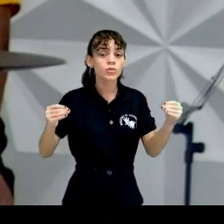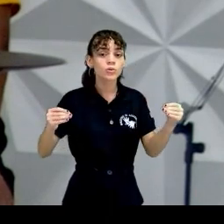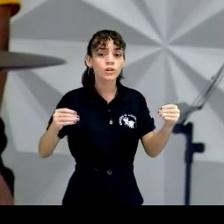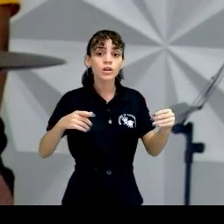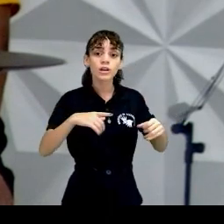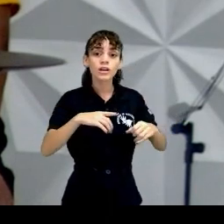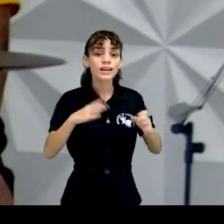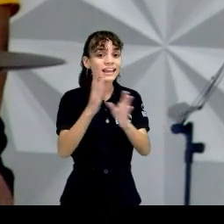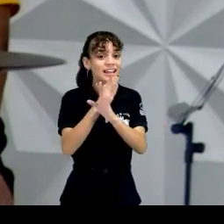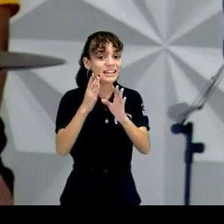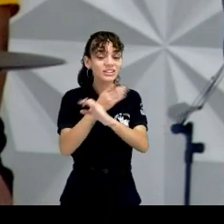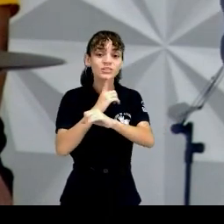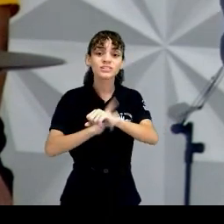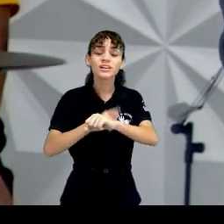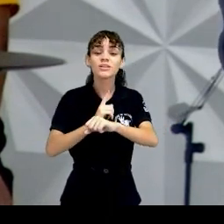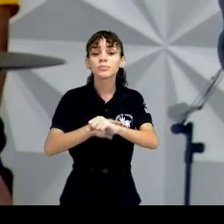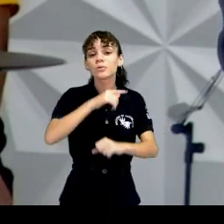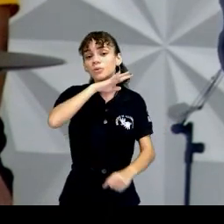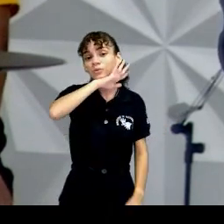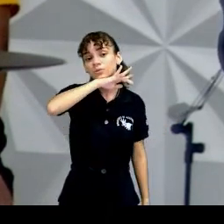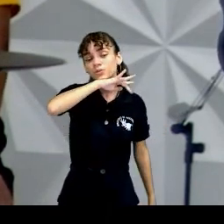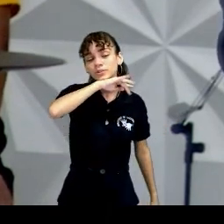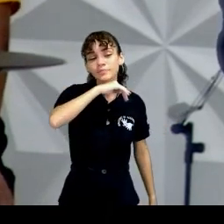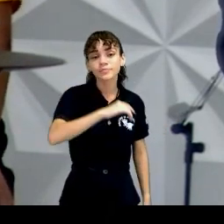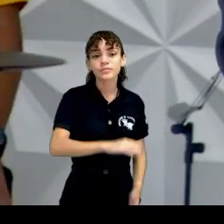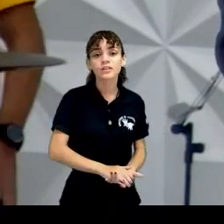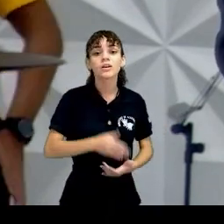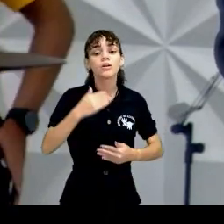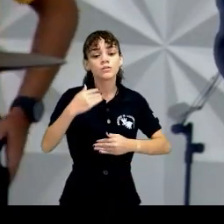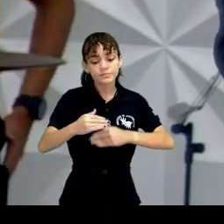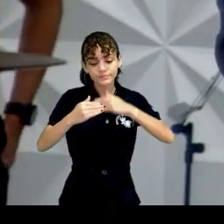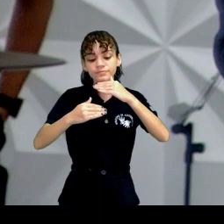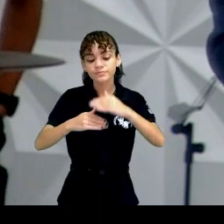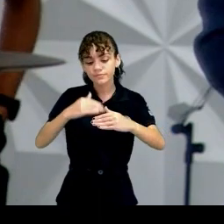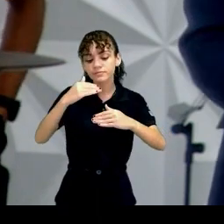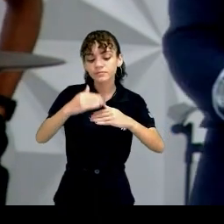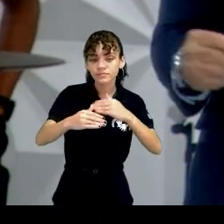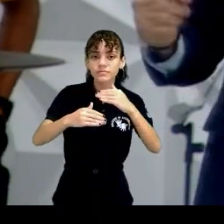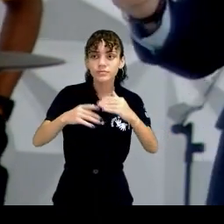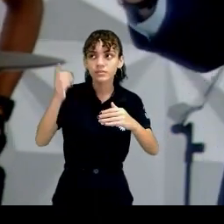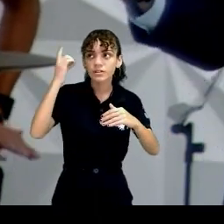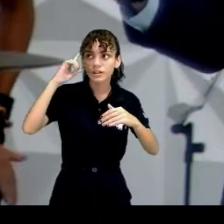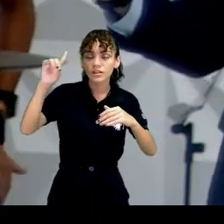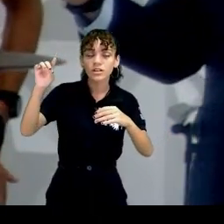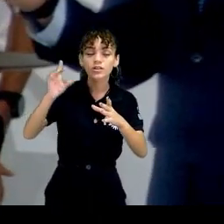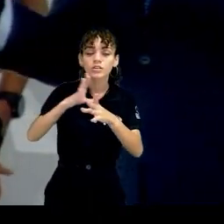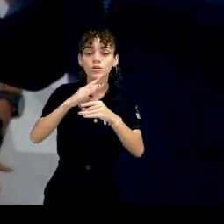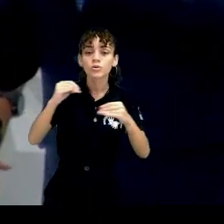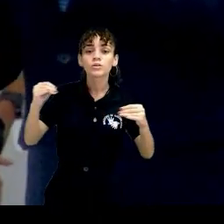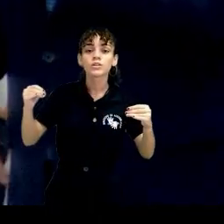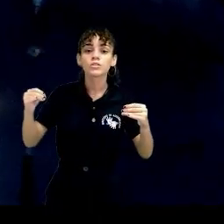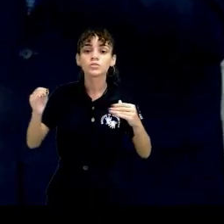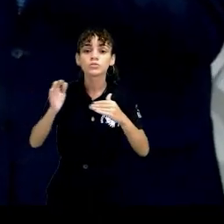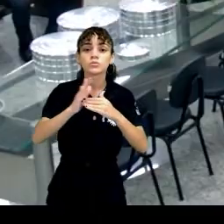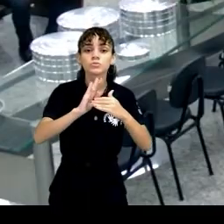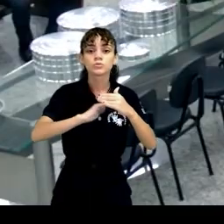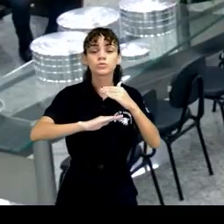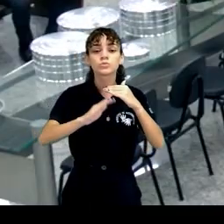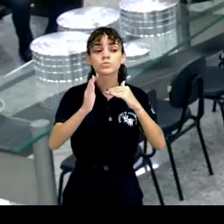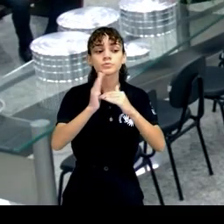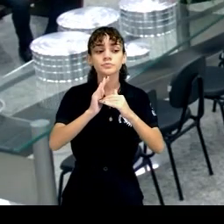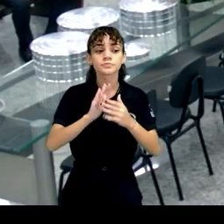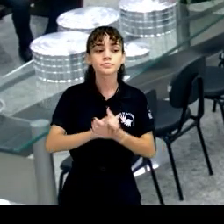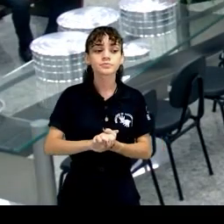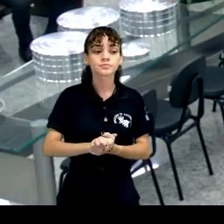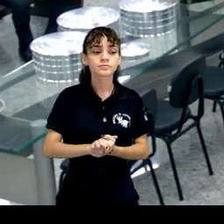cura diante da caminhada, diante da experiência de enfermidade. Por isso, o maior testemunho que podemos ouvir de alguém não é alguém que